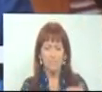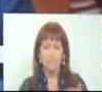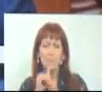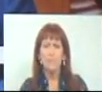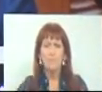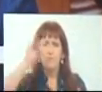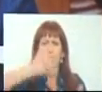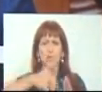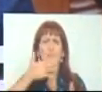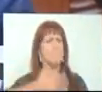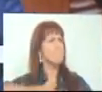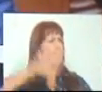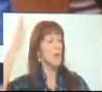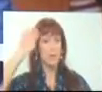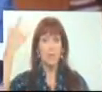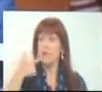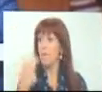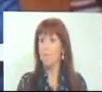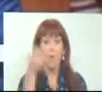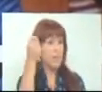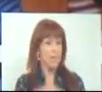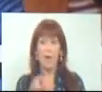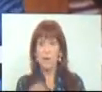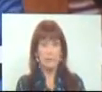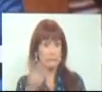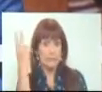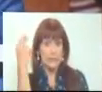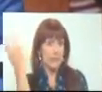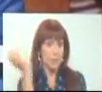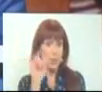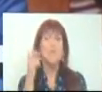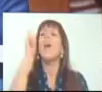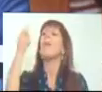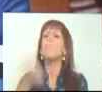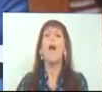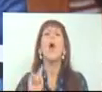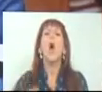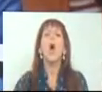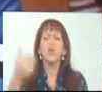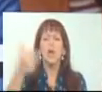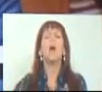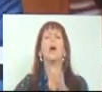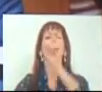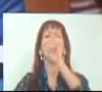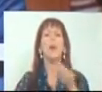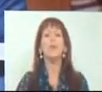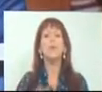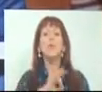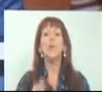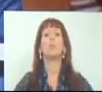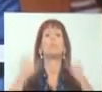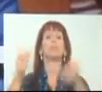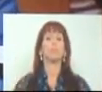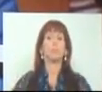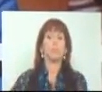projetos faraónicos, sabendo que não pagariam um cêntimo, sabendo que quem pagaria a fatura seriam os senhores